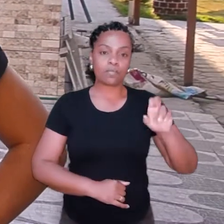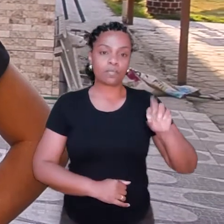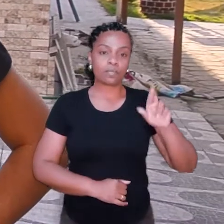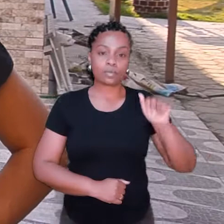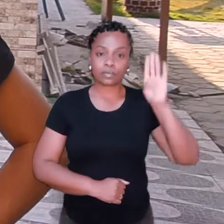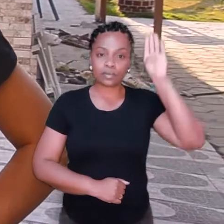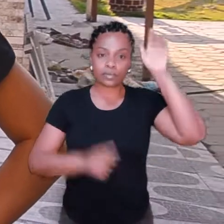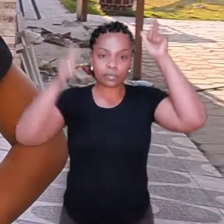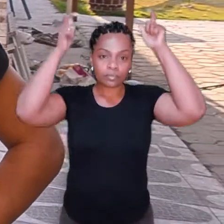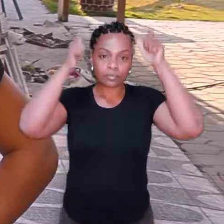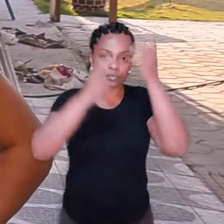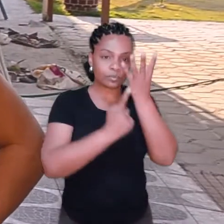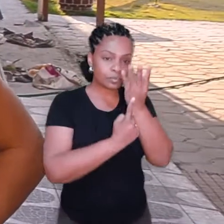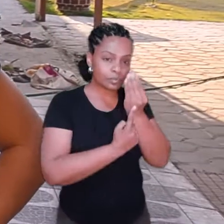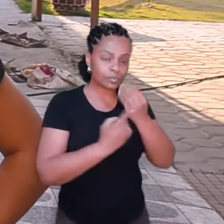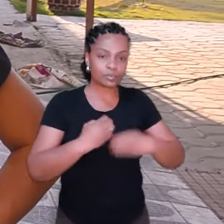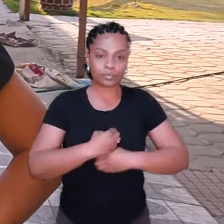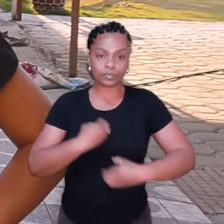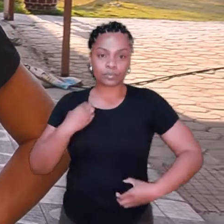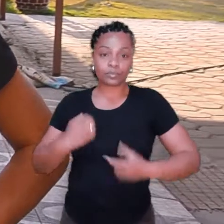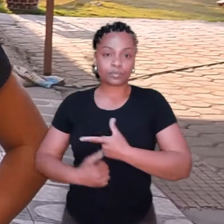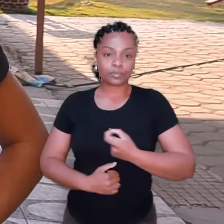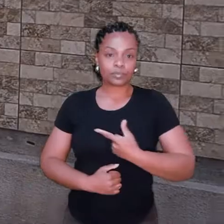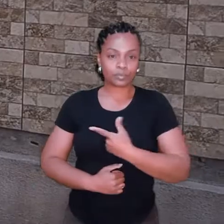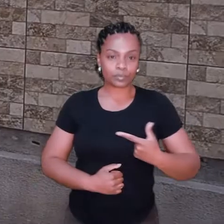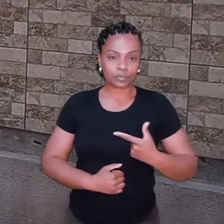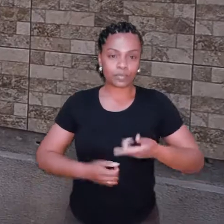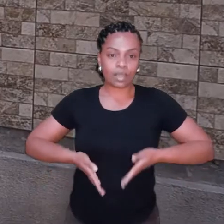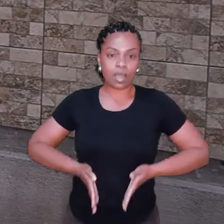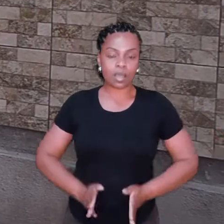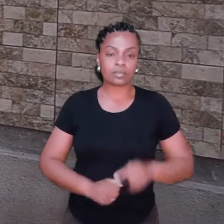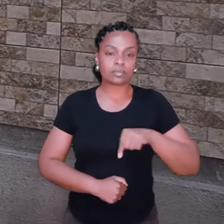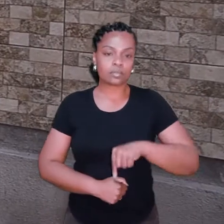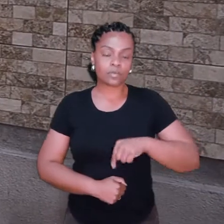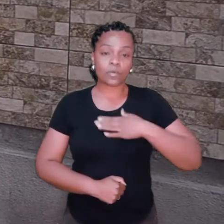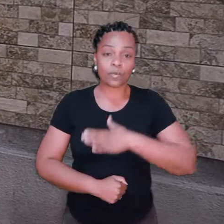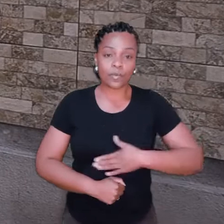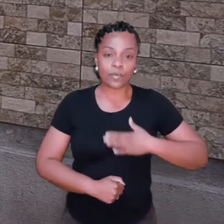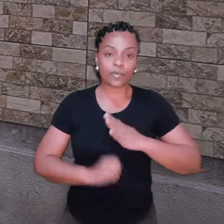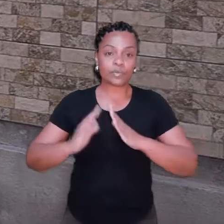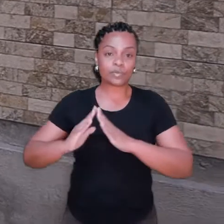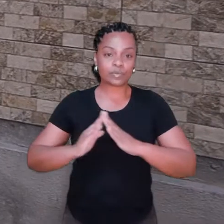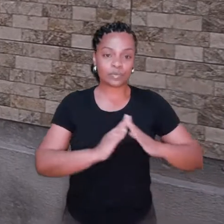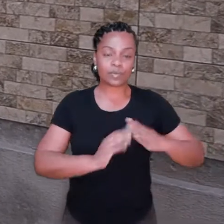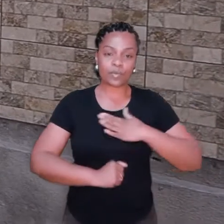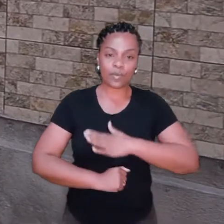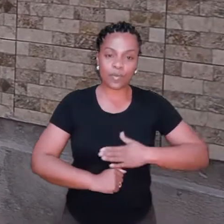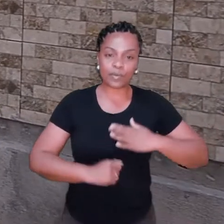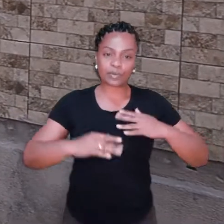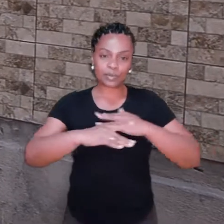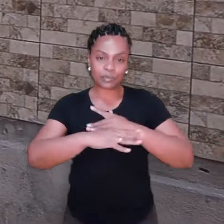moradora do bairro Floresta, sou uma das candidatas à Rainha da Soja 2022. Eu moro aqui desde quando eu nasci, então eu tenho um carinho muito grande